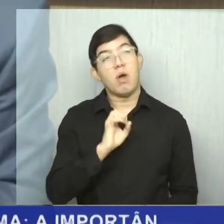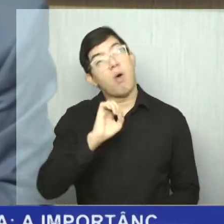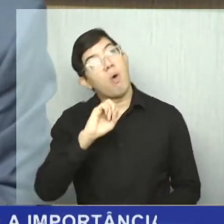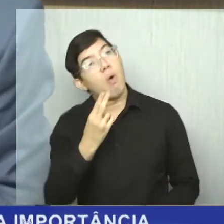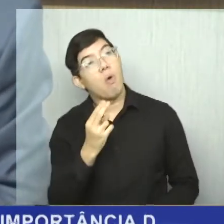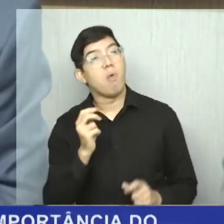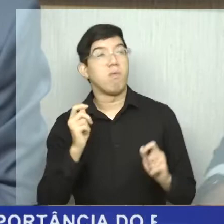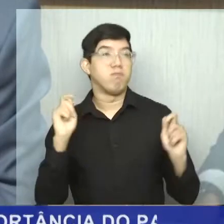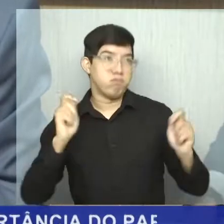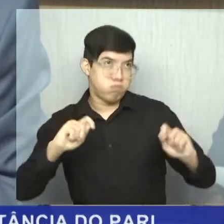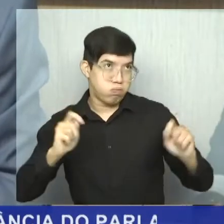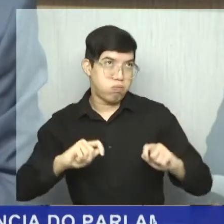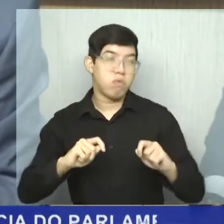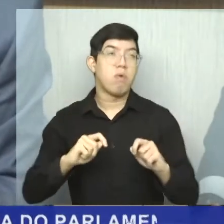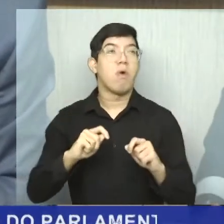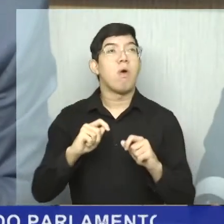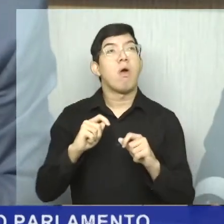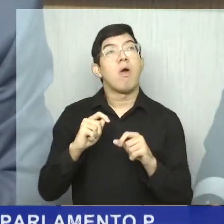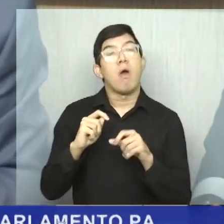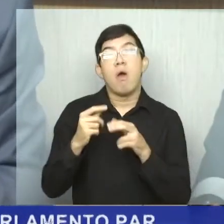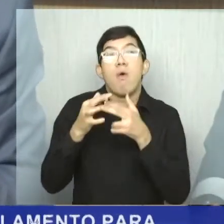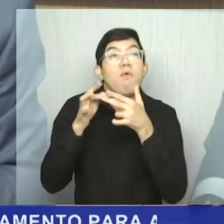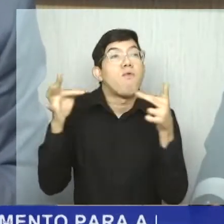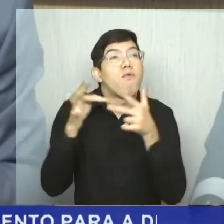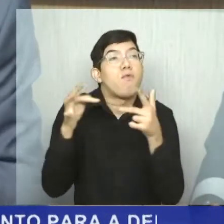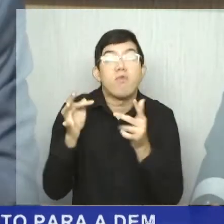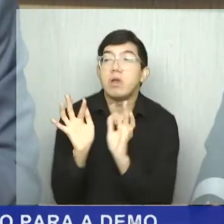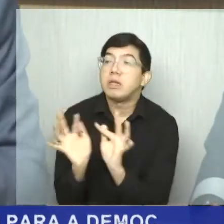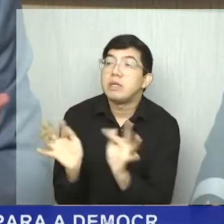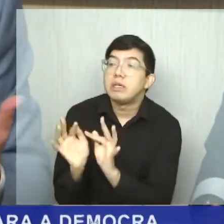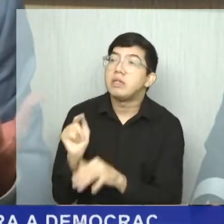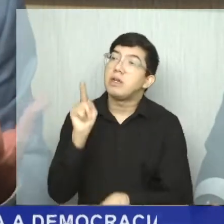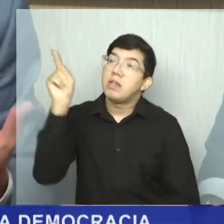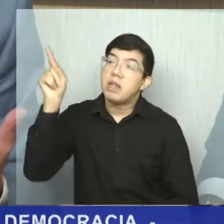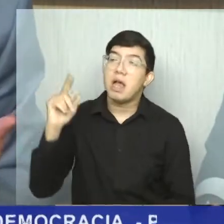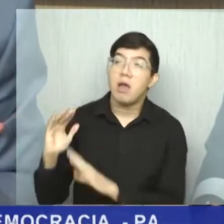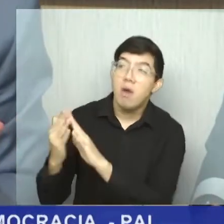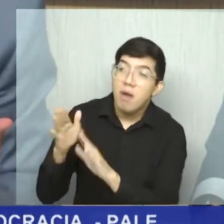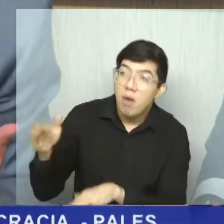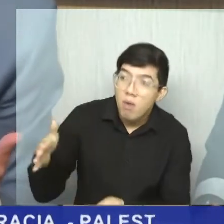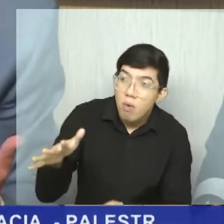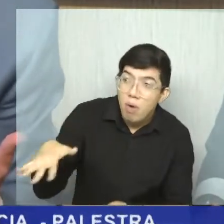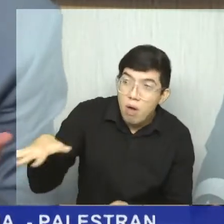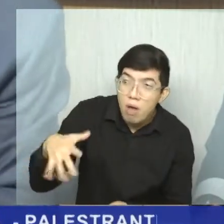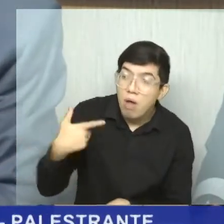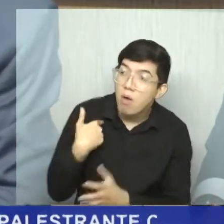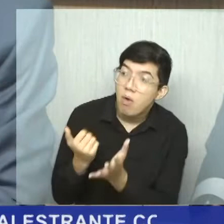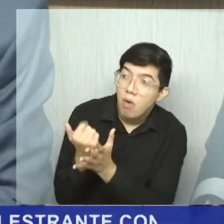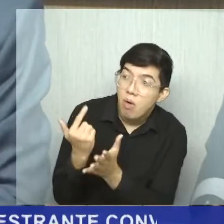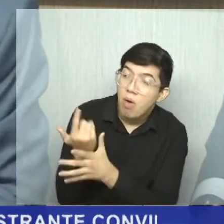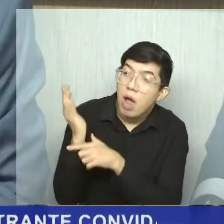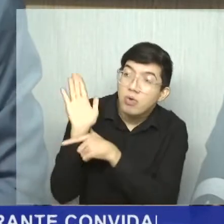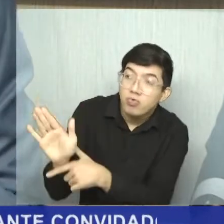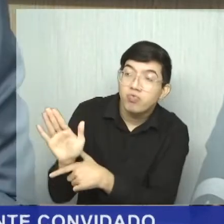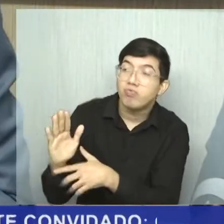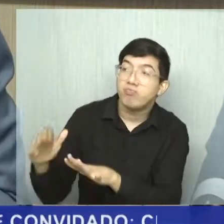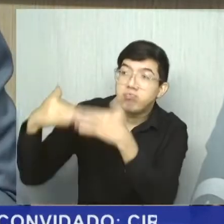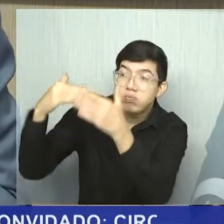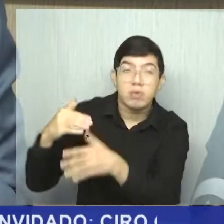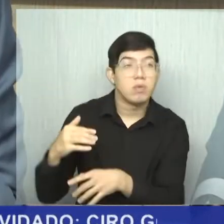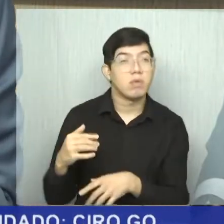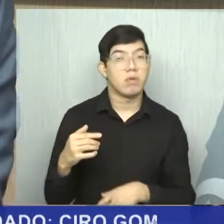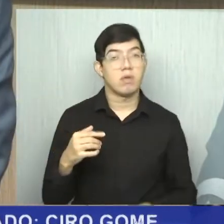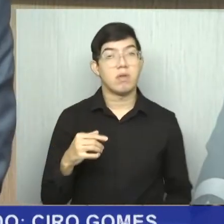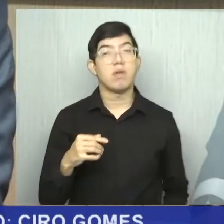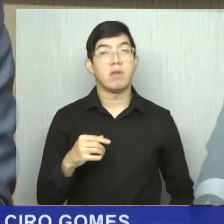no Pirambu. Ou posso comprar um tomate importado, sei lá de onde, enceradinho, não sei o que e tal, gerando emprego lá não sei aonde. E o terceiro é se o meu ato de